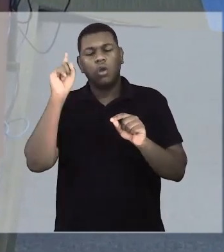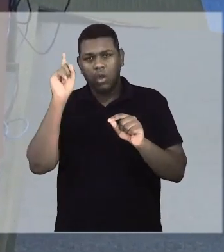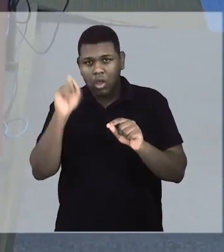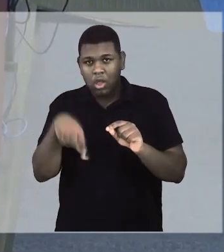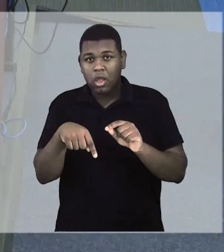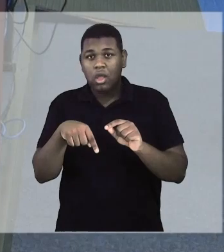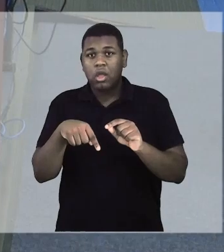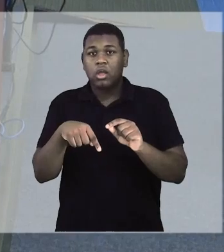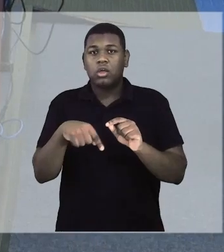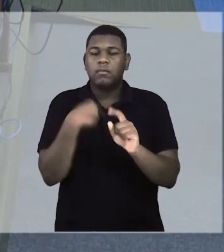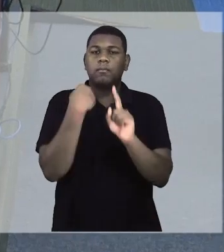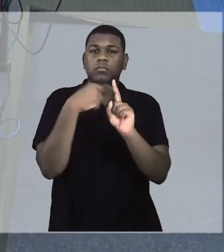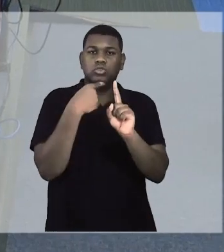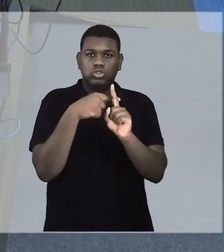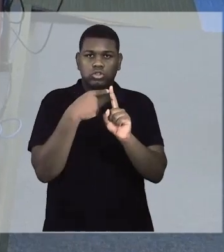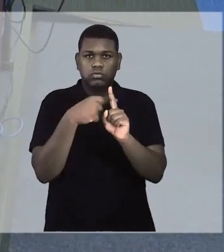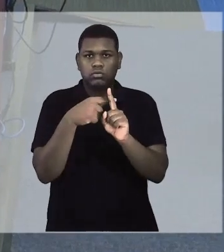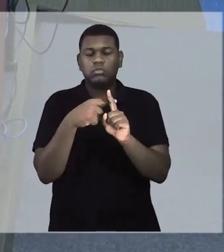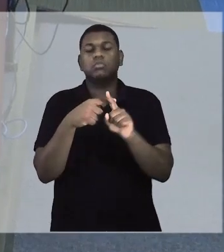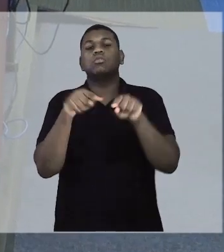específica sobre a